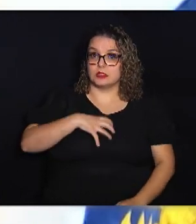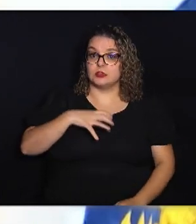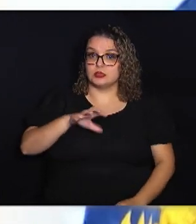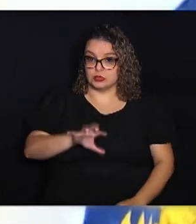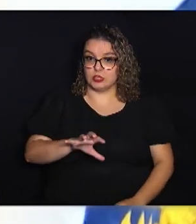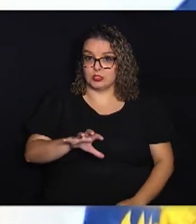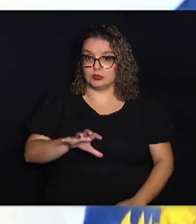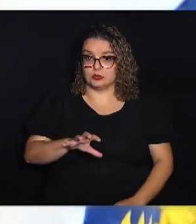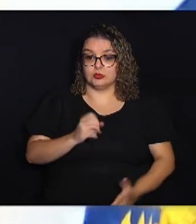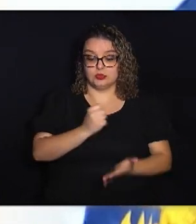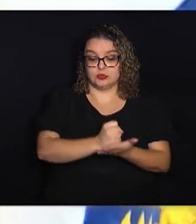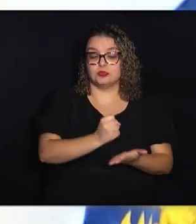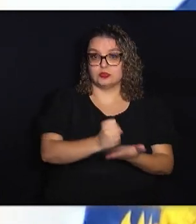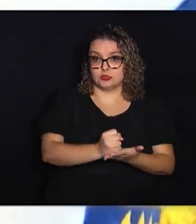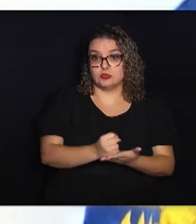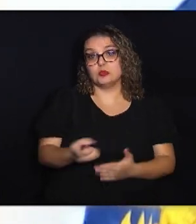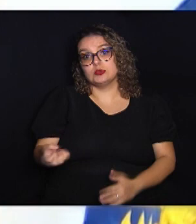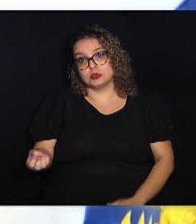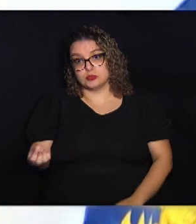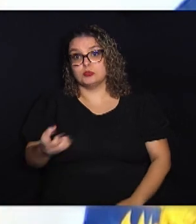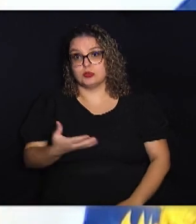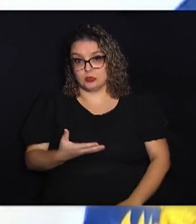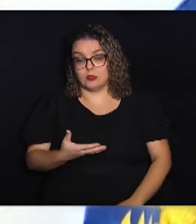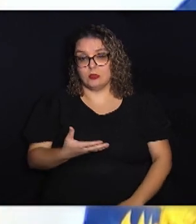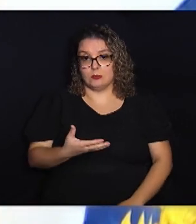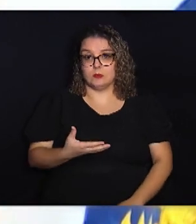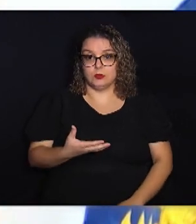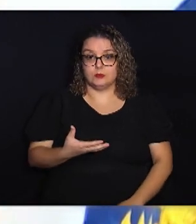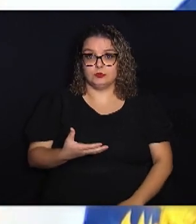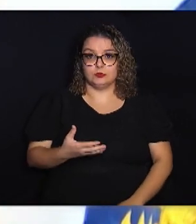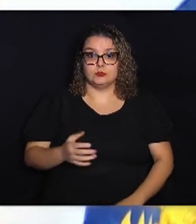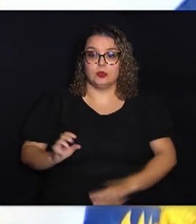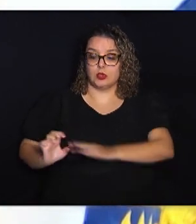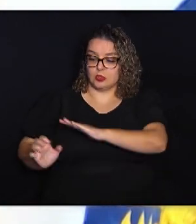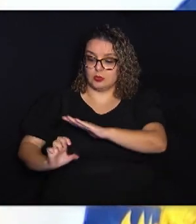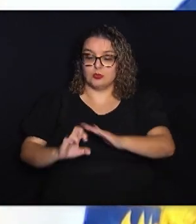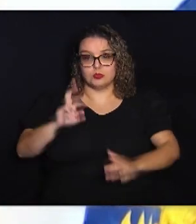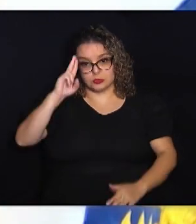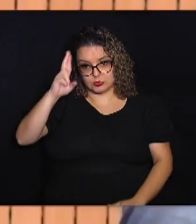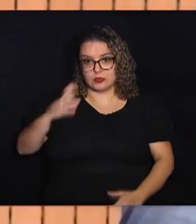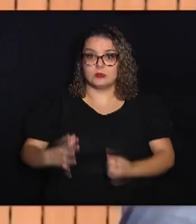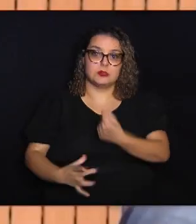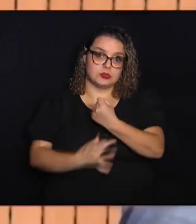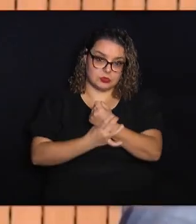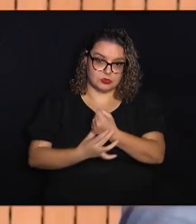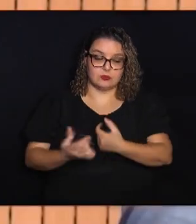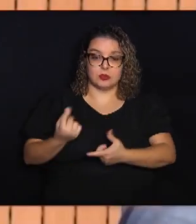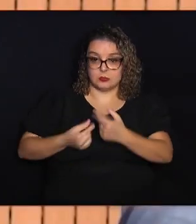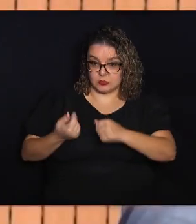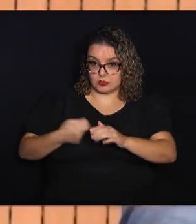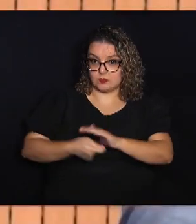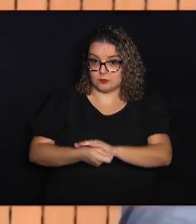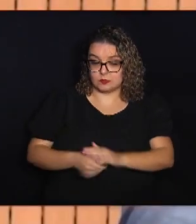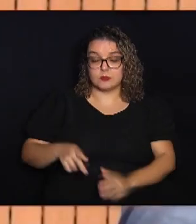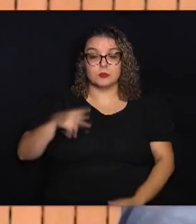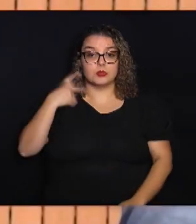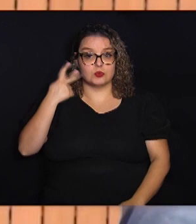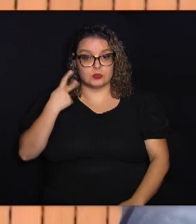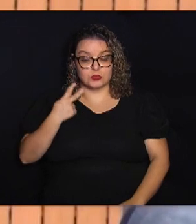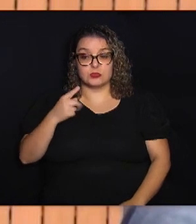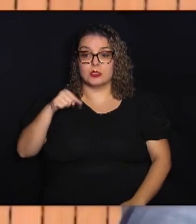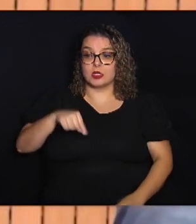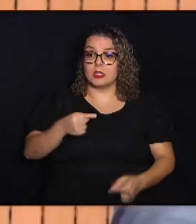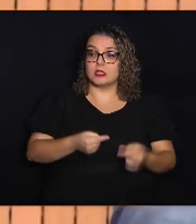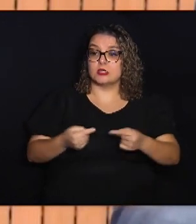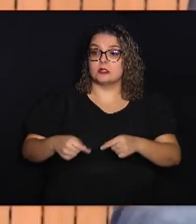ter um contrato novo, dando aos empresários também segurança para o investimento. Para o parlamentar, essa discussão